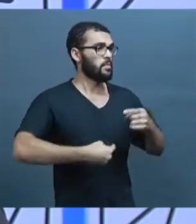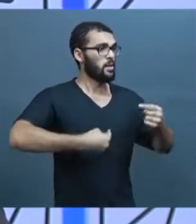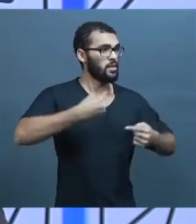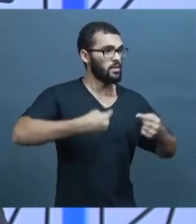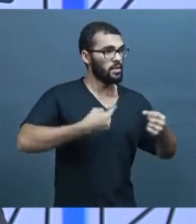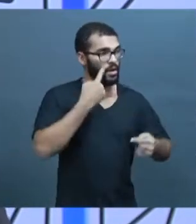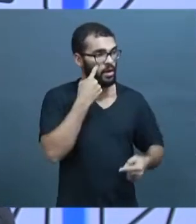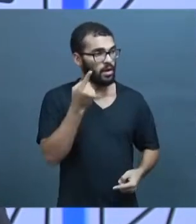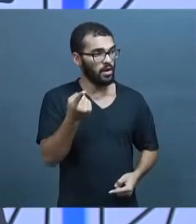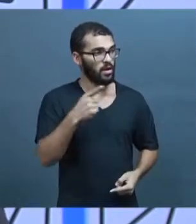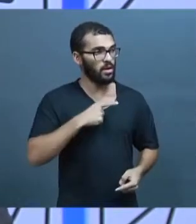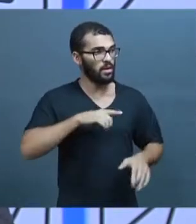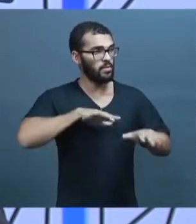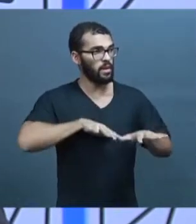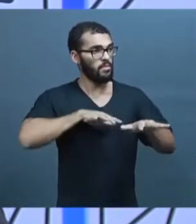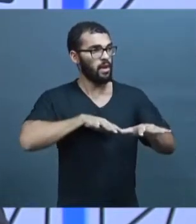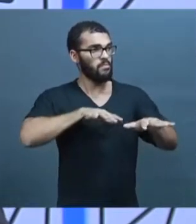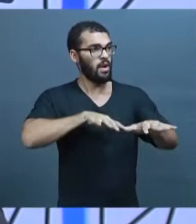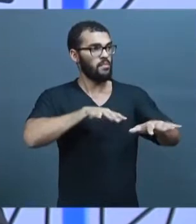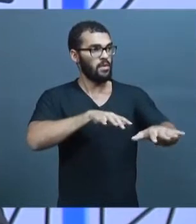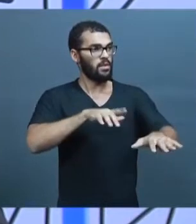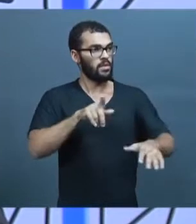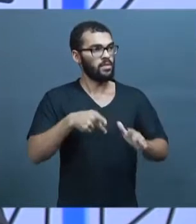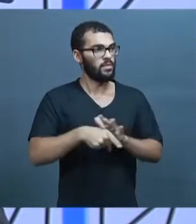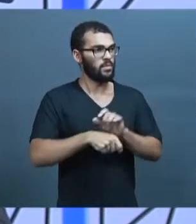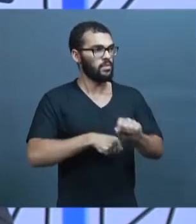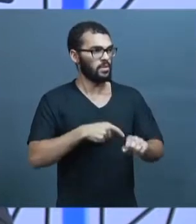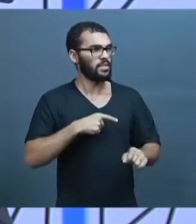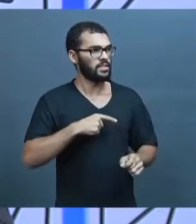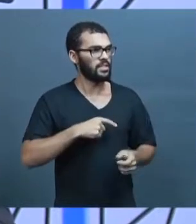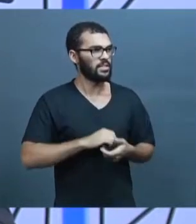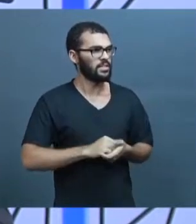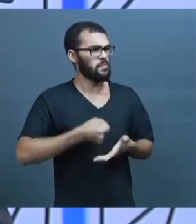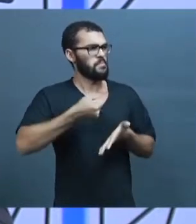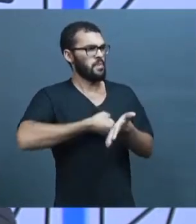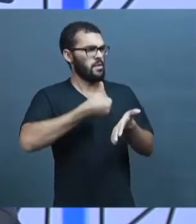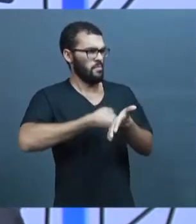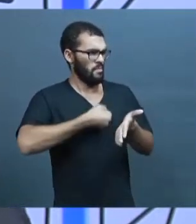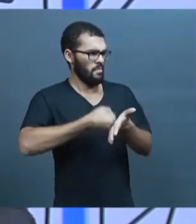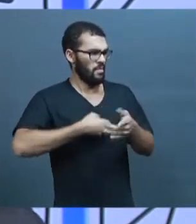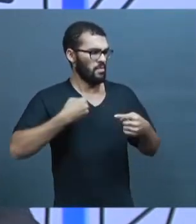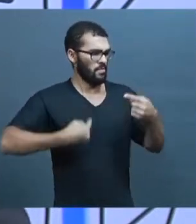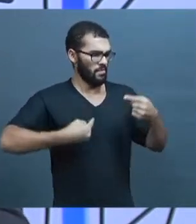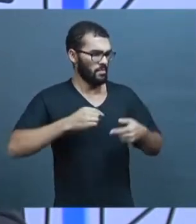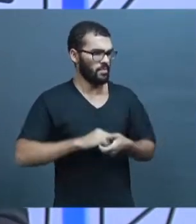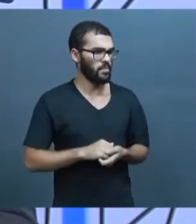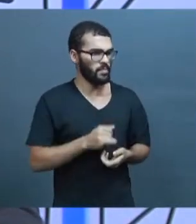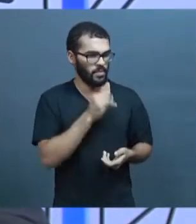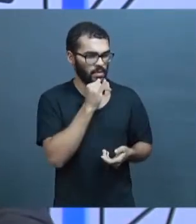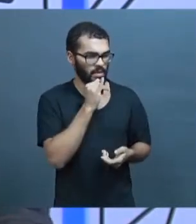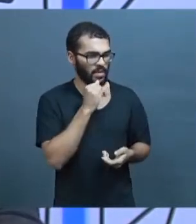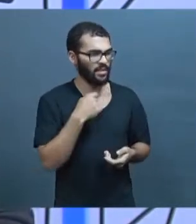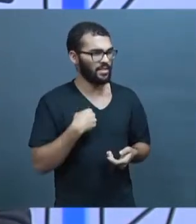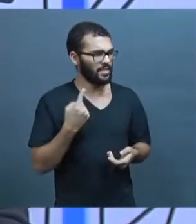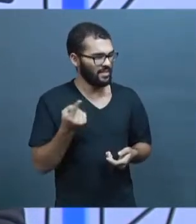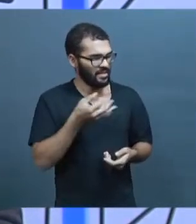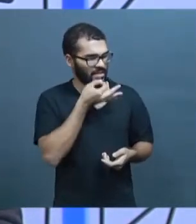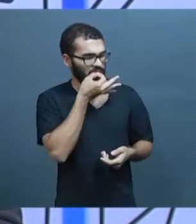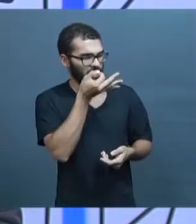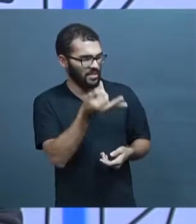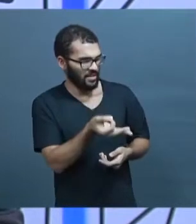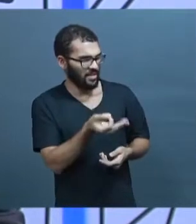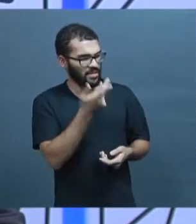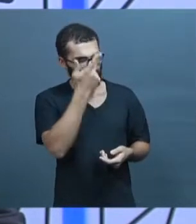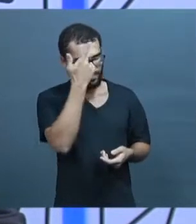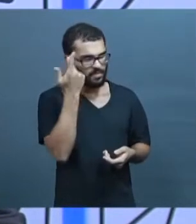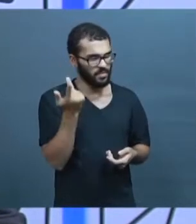que nós estamos vendo estão contextualizadas nessas pressões políticas. Uhum. Em grande medida, você repare ali que o argumento que se